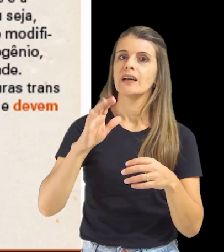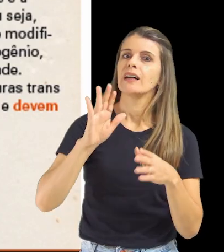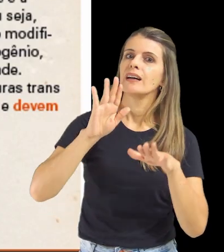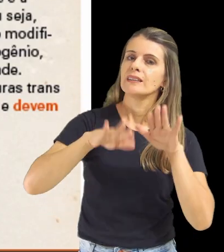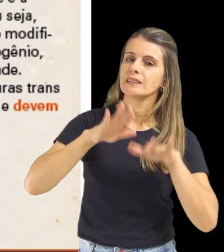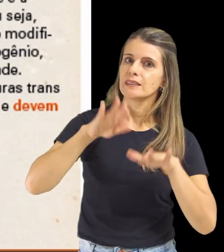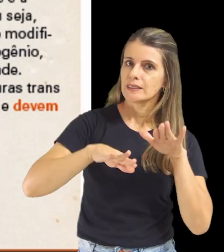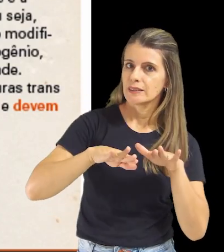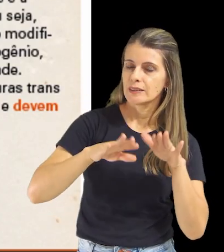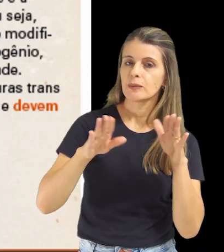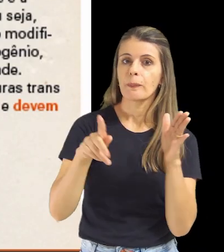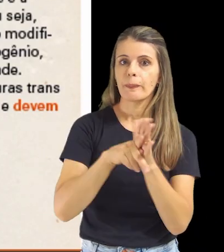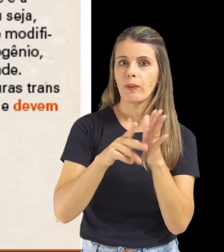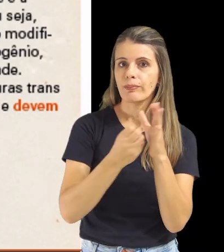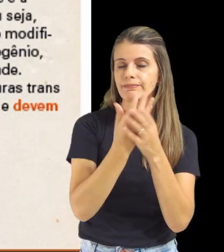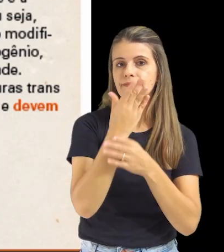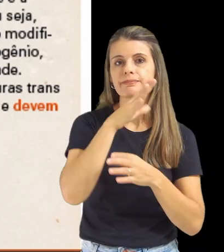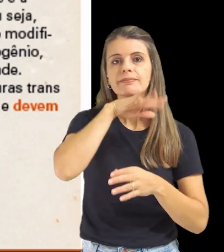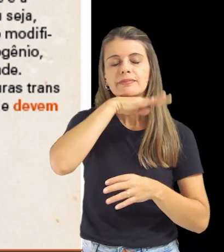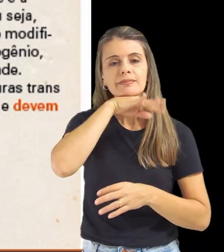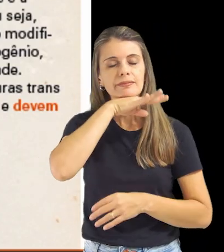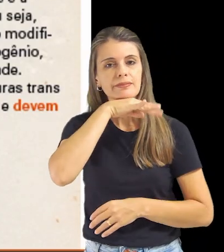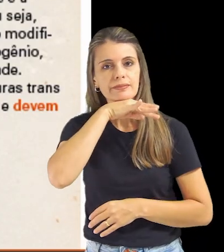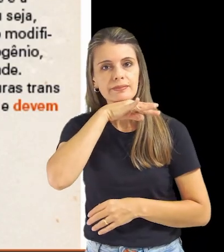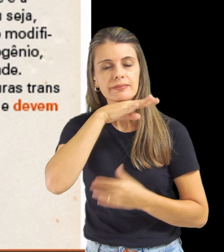origem animal. E,